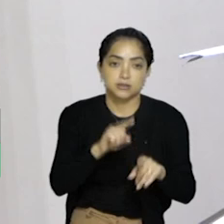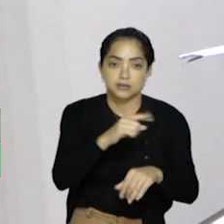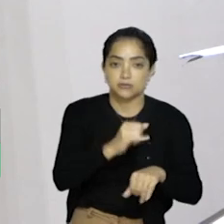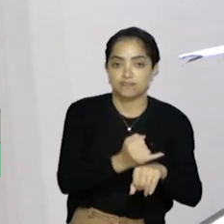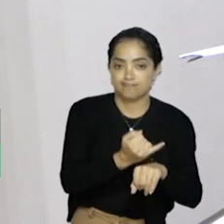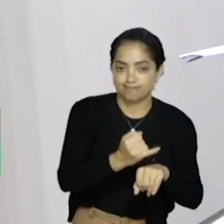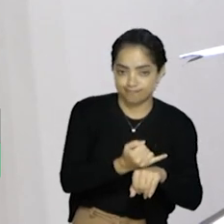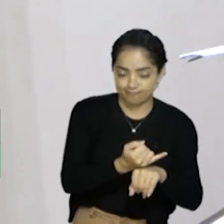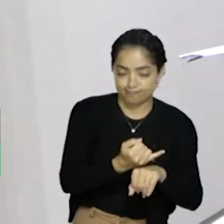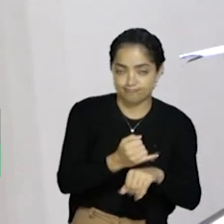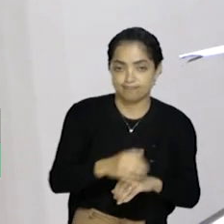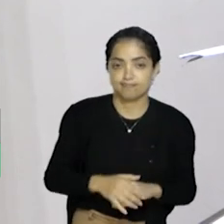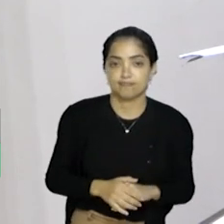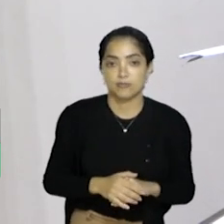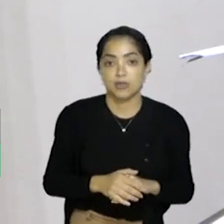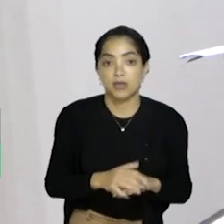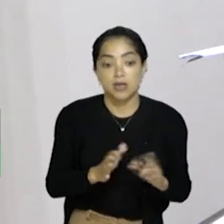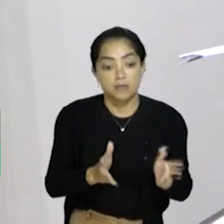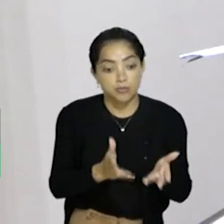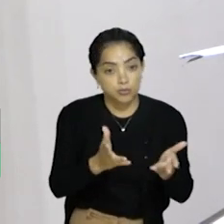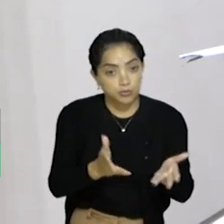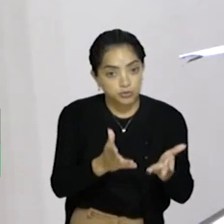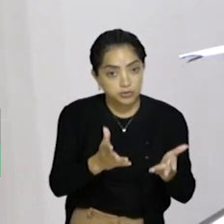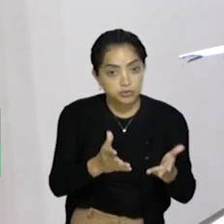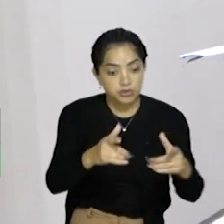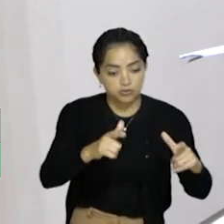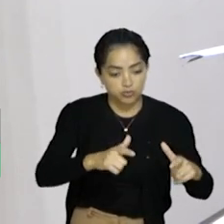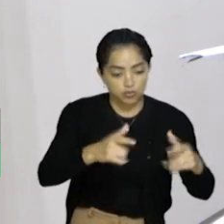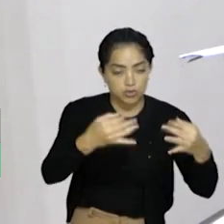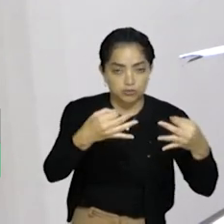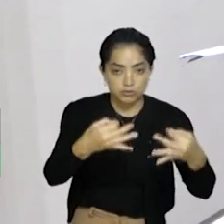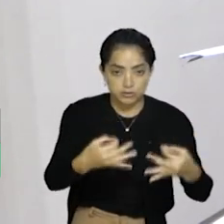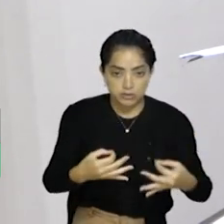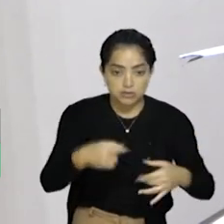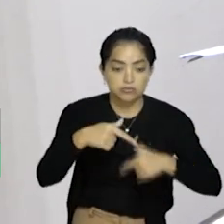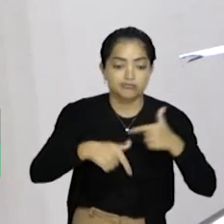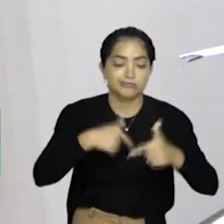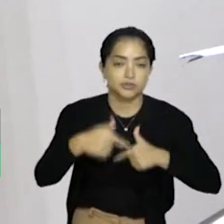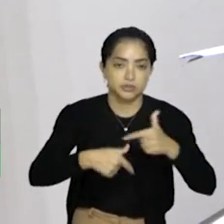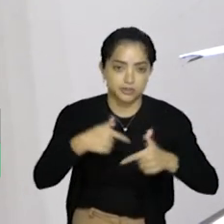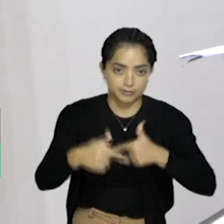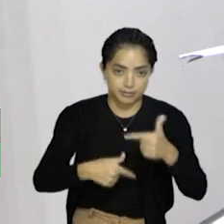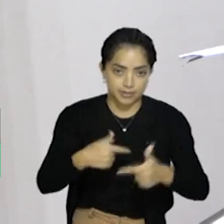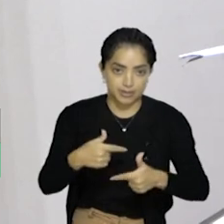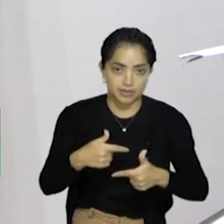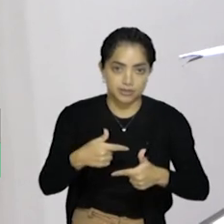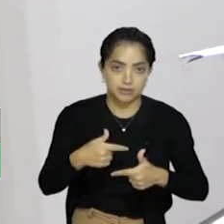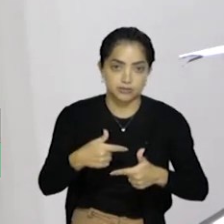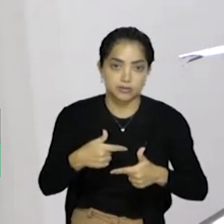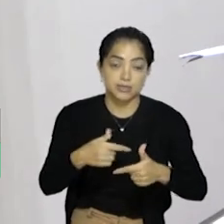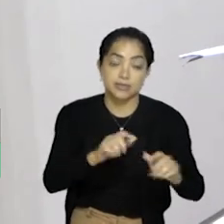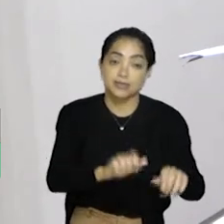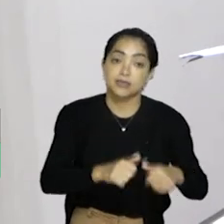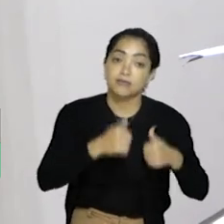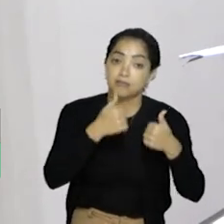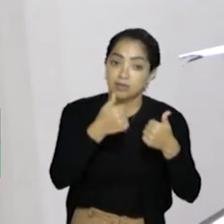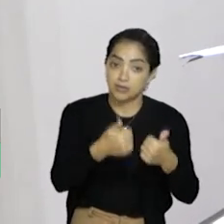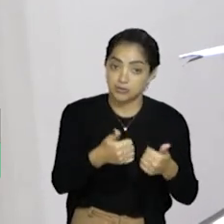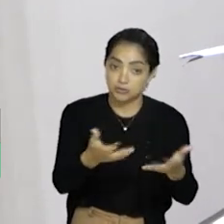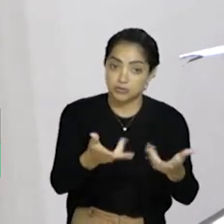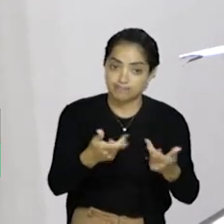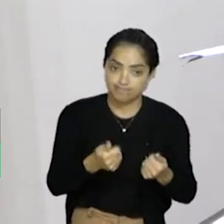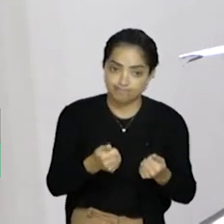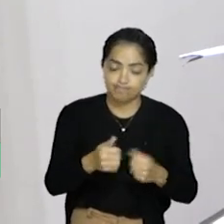proporcionando um ambiente adequado de trabalho e consequente muita melhoria da eficiência